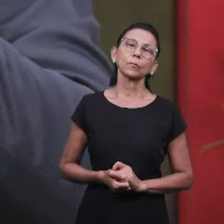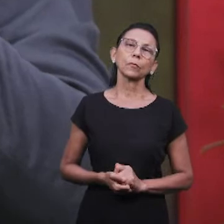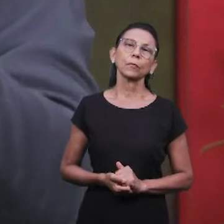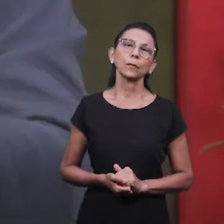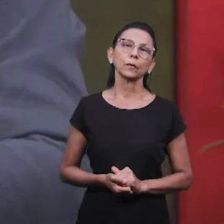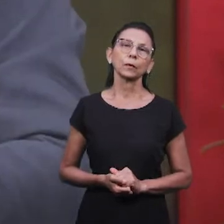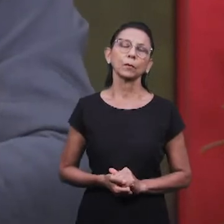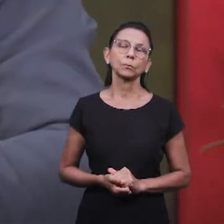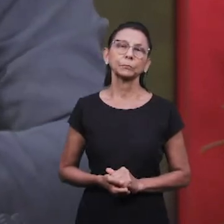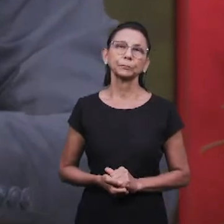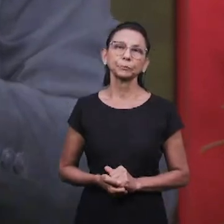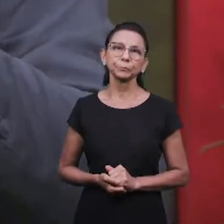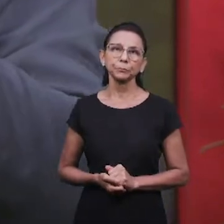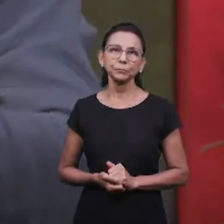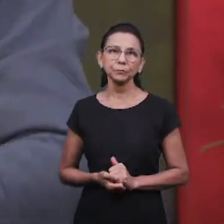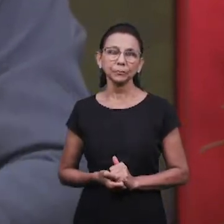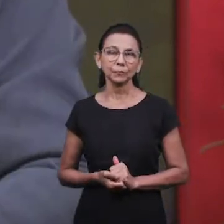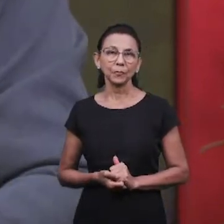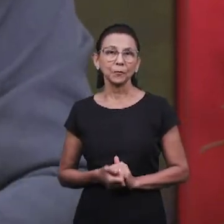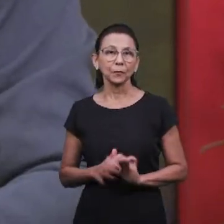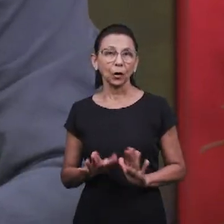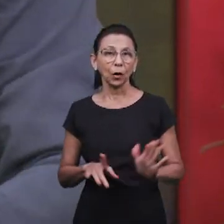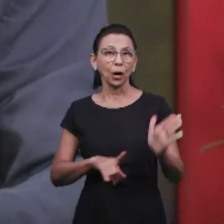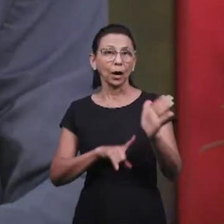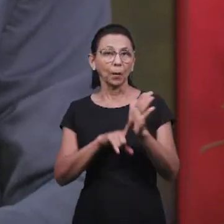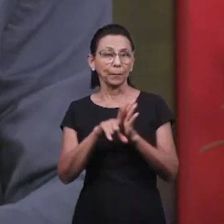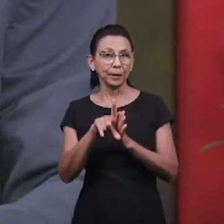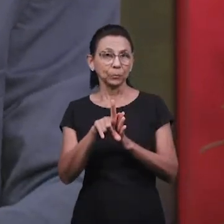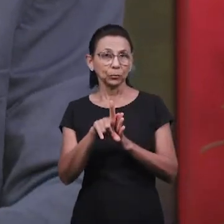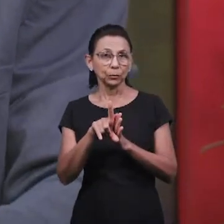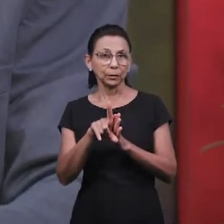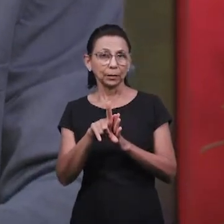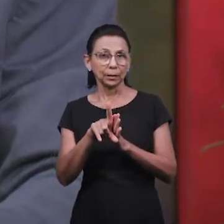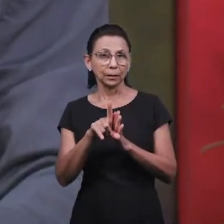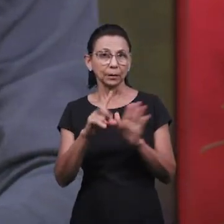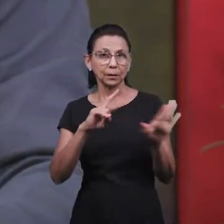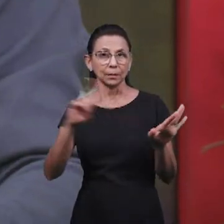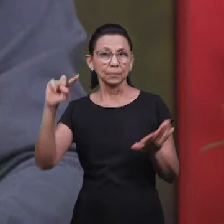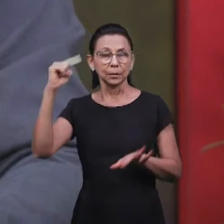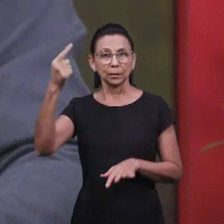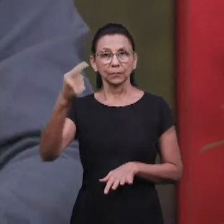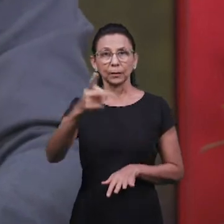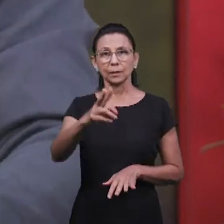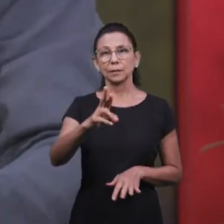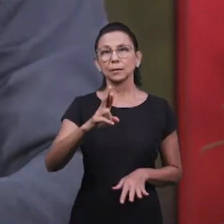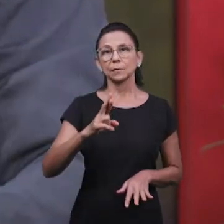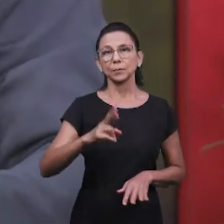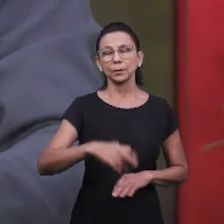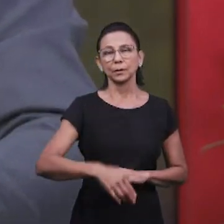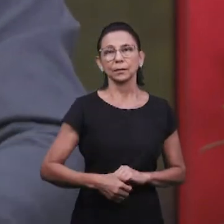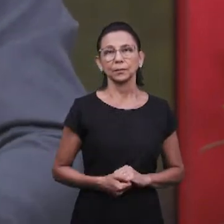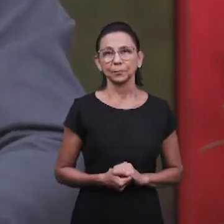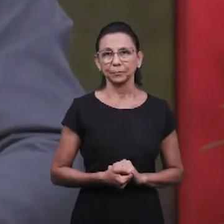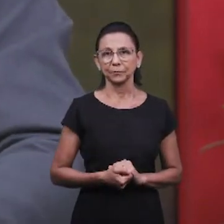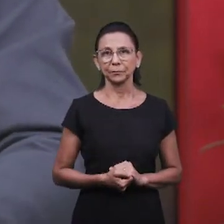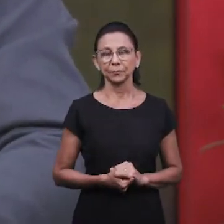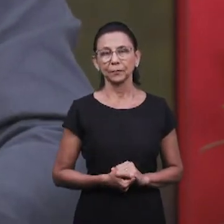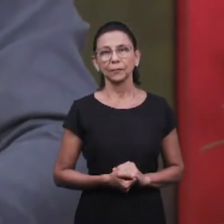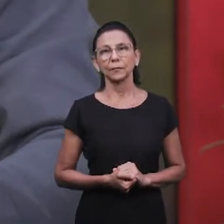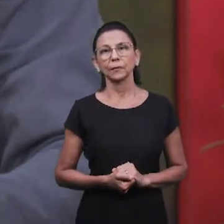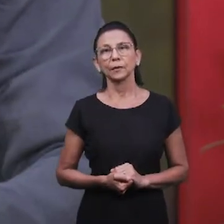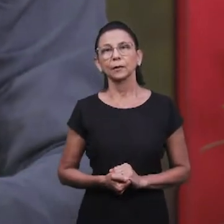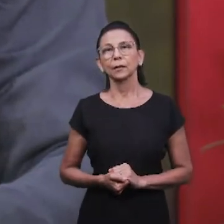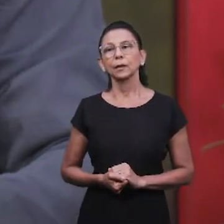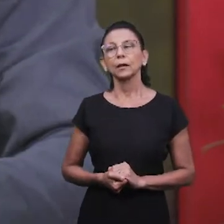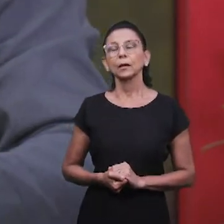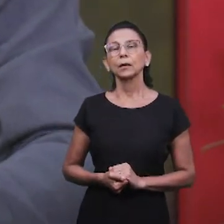a pergunta que eu vou deixar no ar já agora, para vocês trazerem na semana que vem, é a identificação